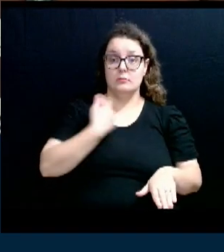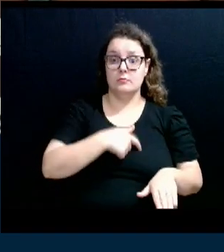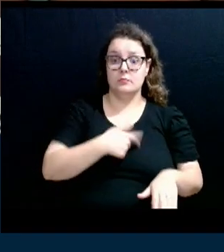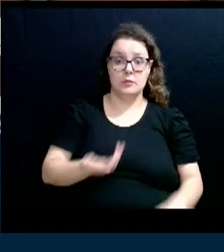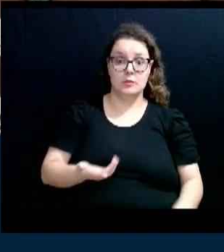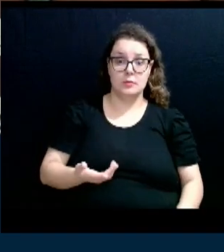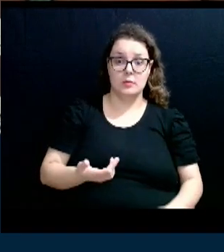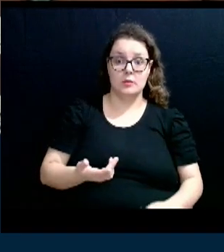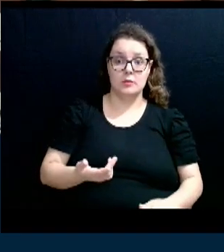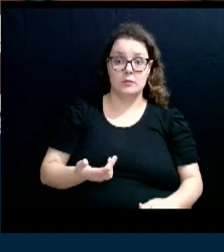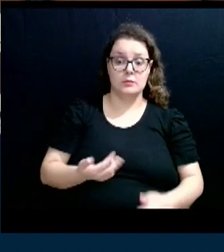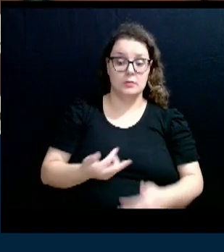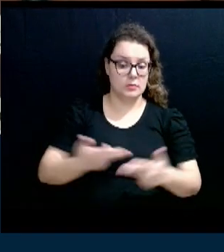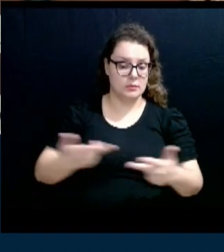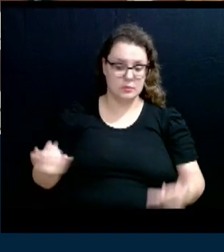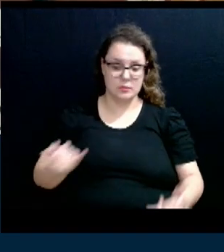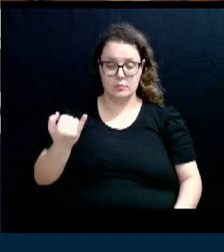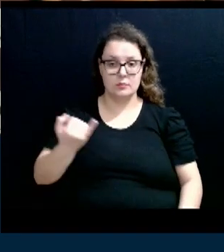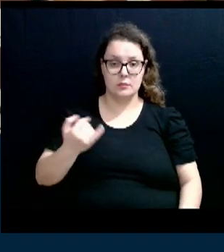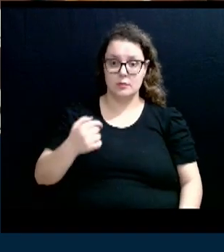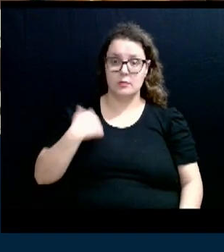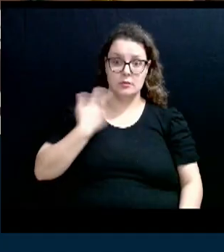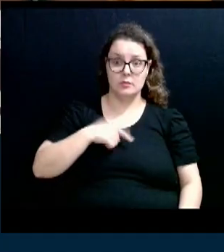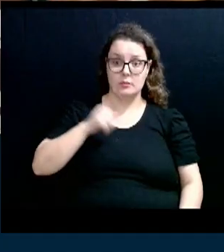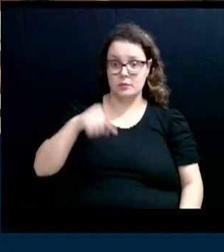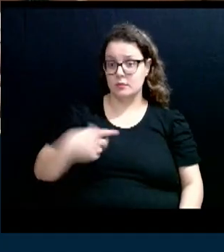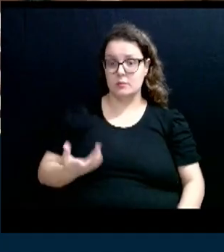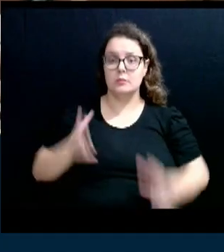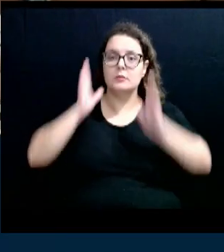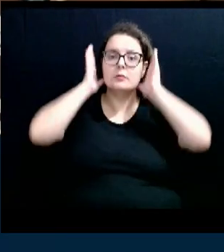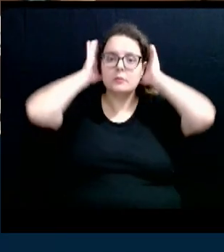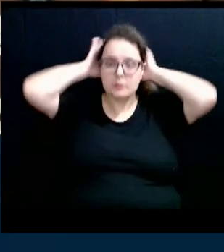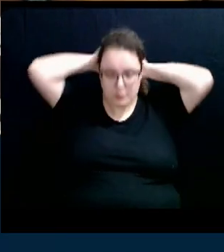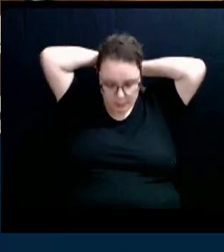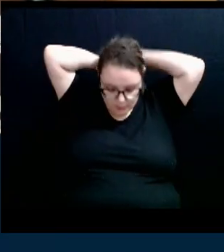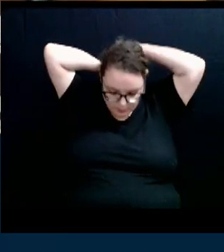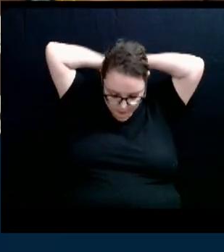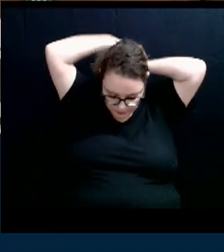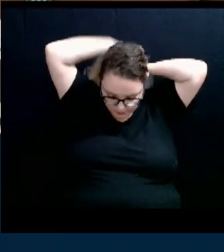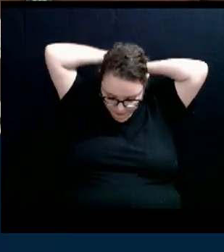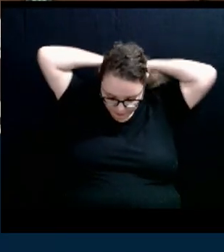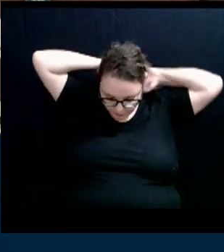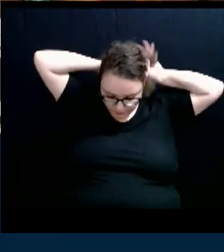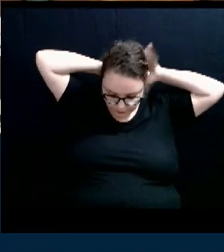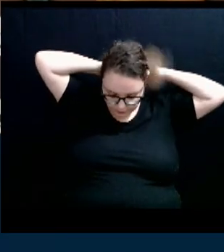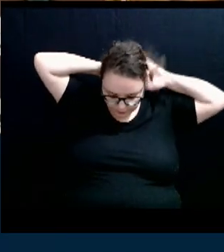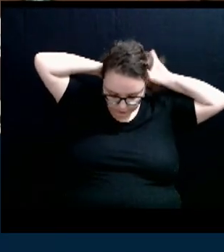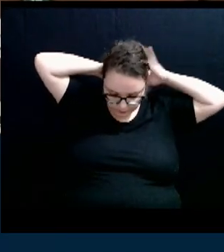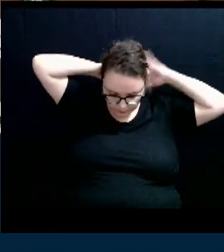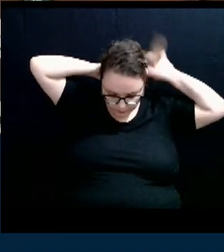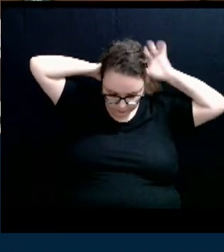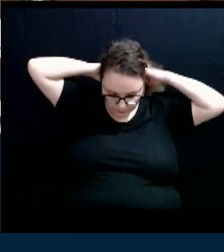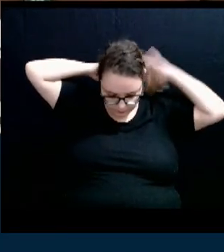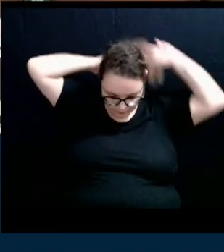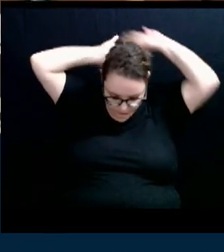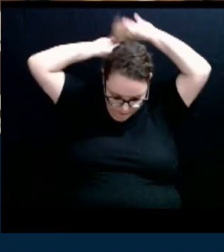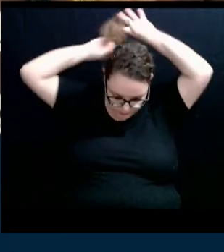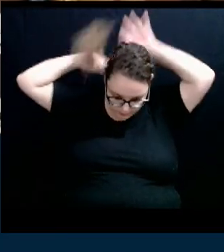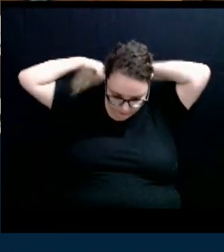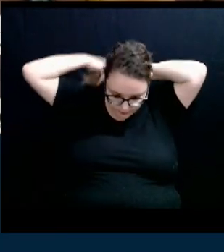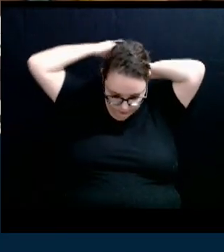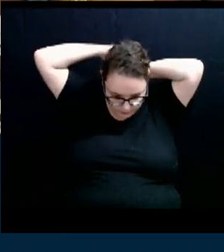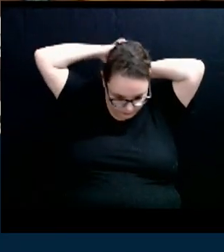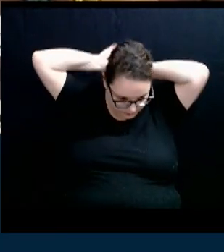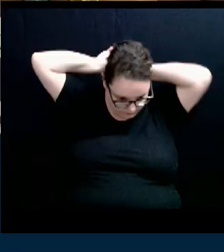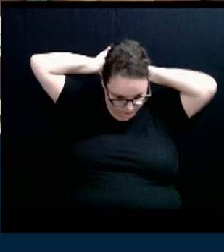que a gente né? A Thalita, fala pra gente, Thalita, durante sua viagem aí, foram 9 meses, 13 locais.